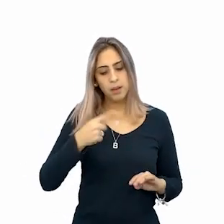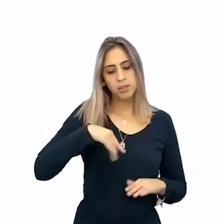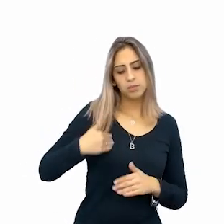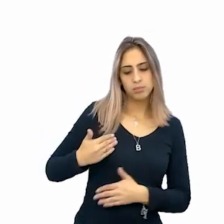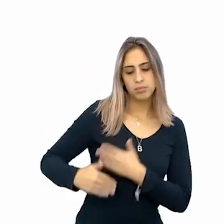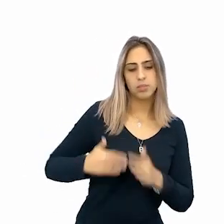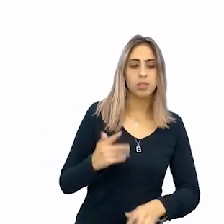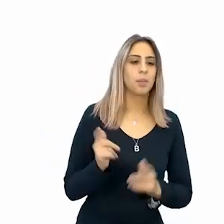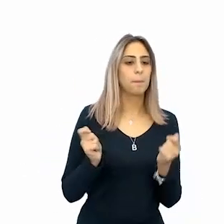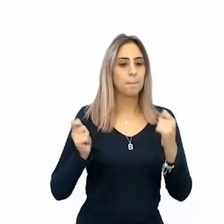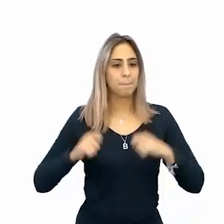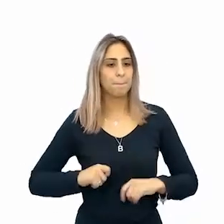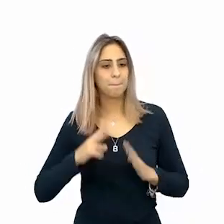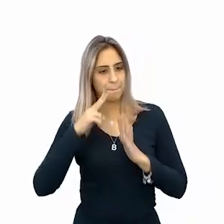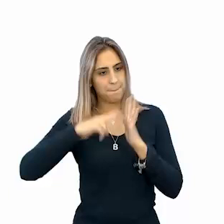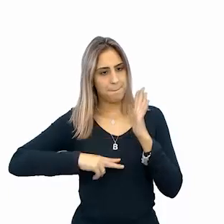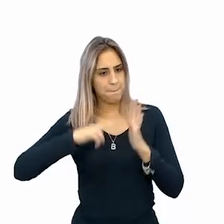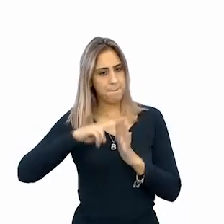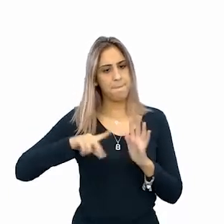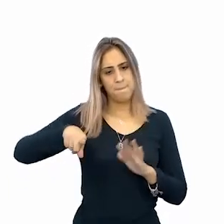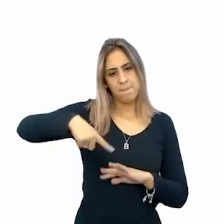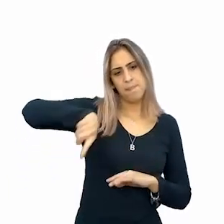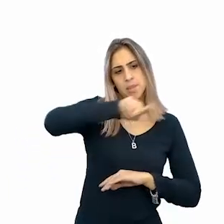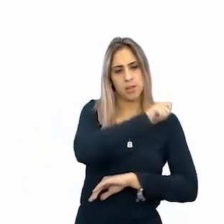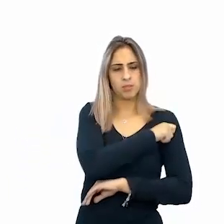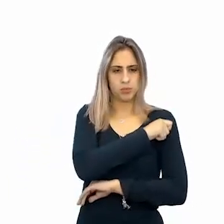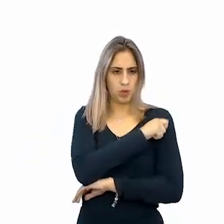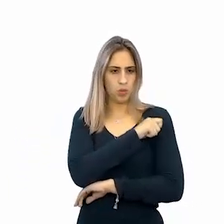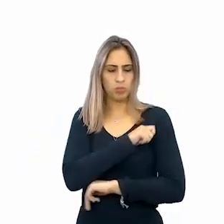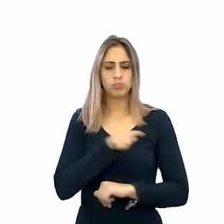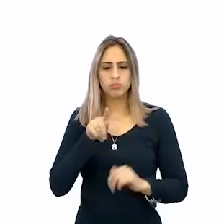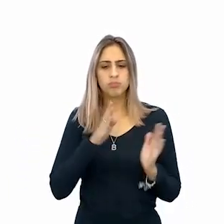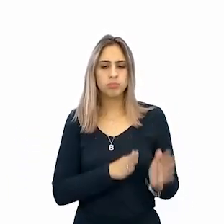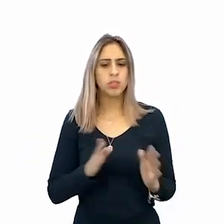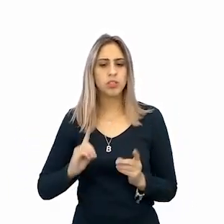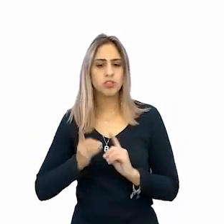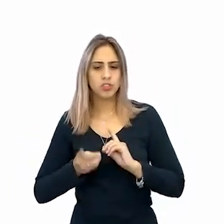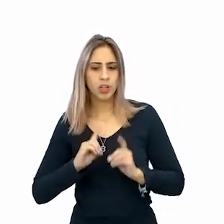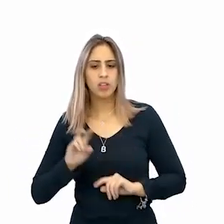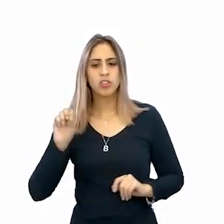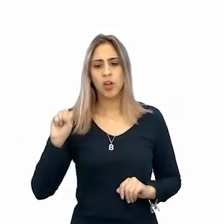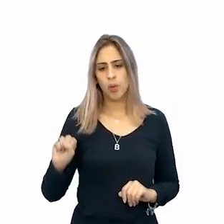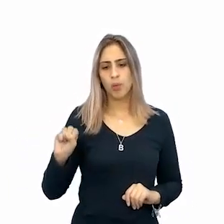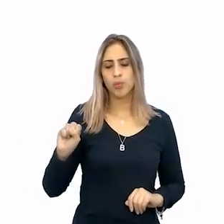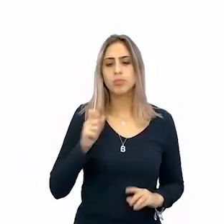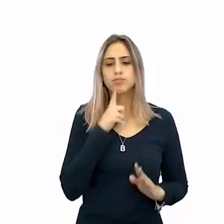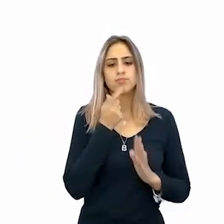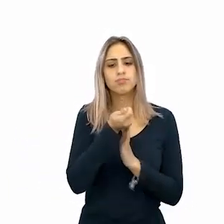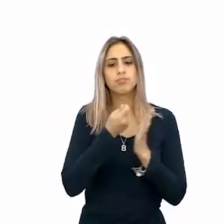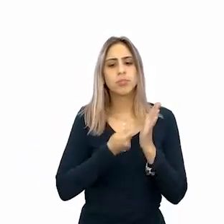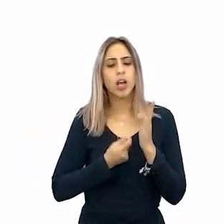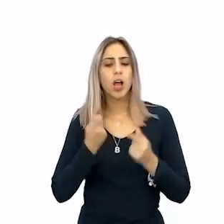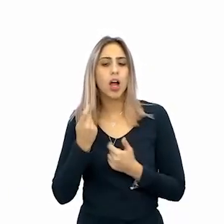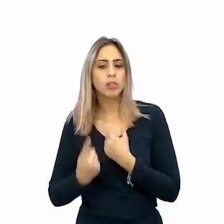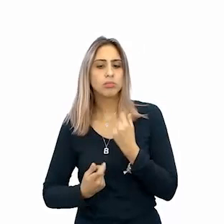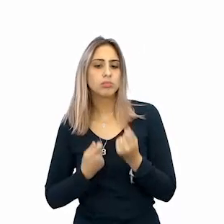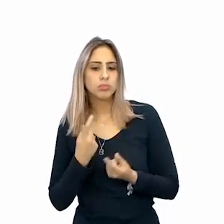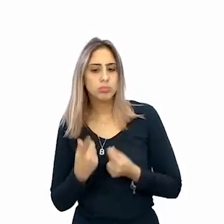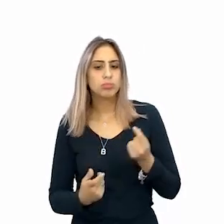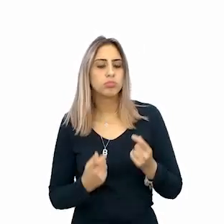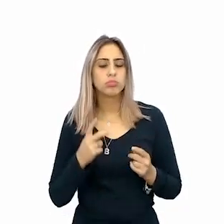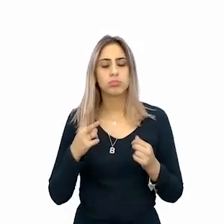avanço da competência leitora dos estudantes, que na sequência didática 8 escreverão alguns verbetes